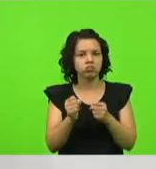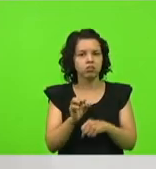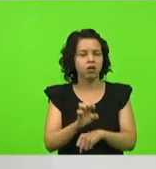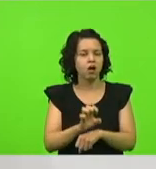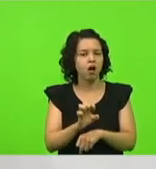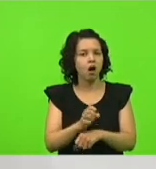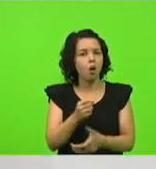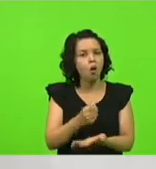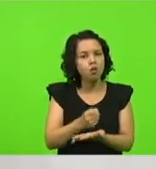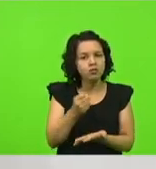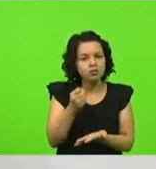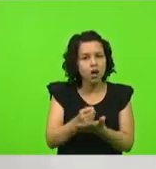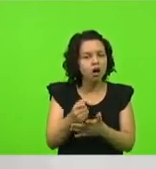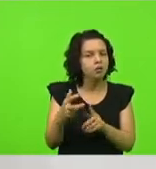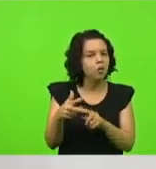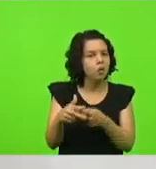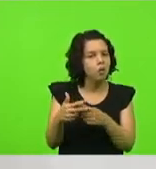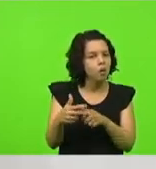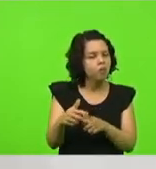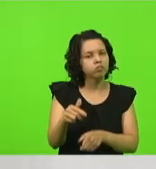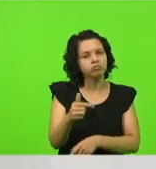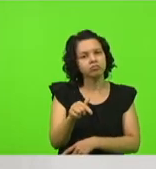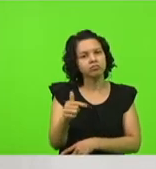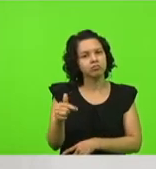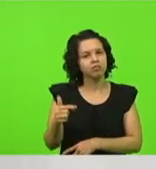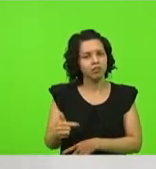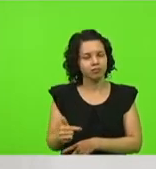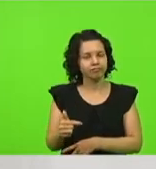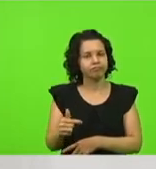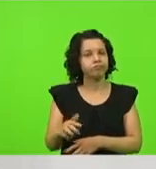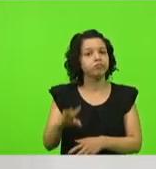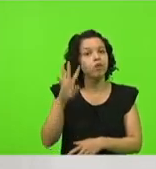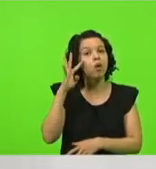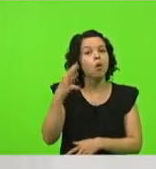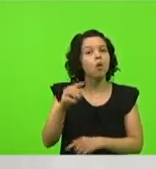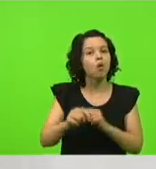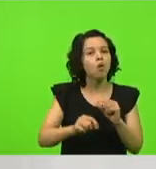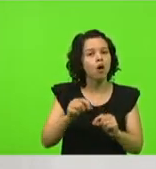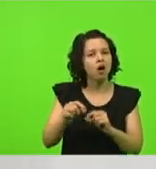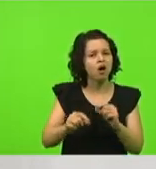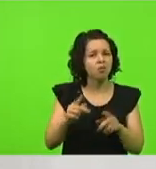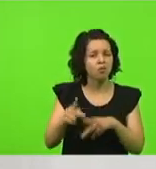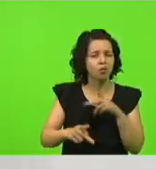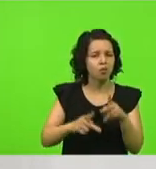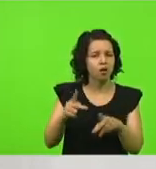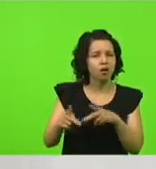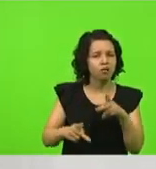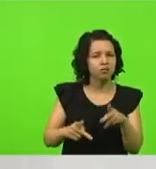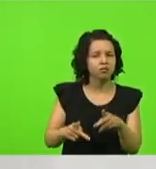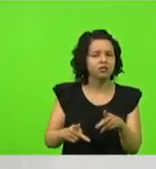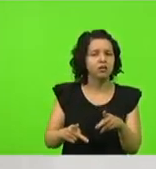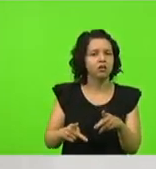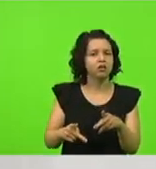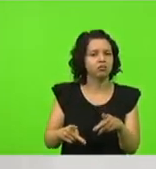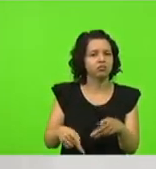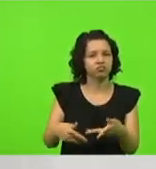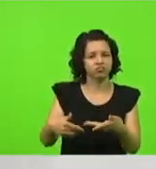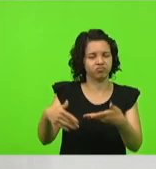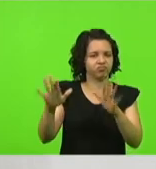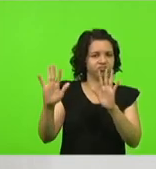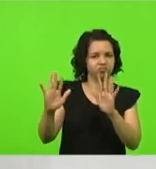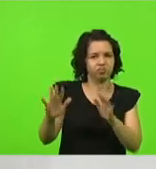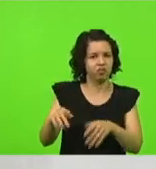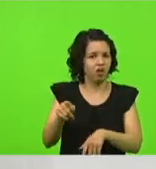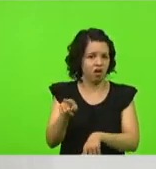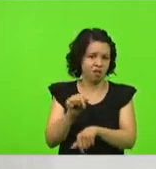para consertar esses equipamentos. Resultado? Ah, a população que se dane, população que espere, população que fique aí